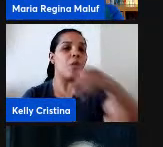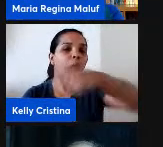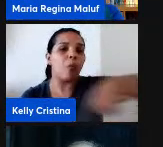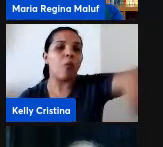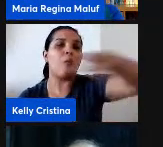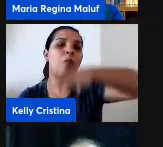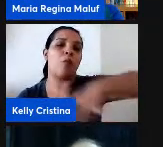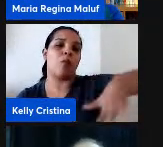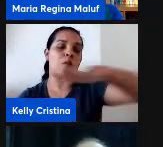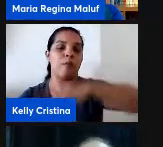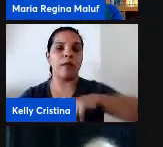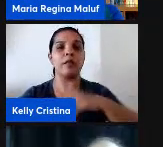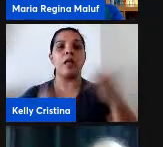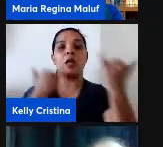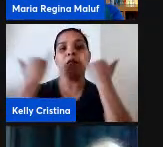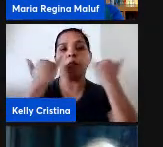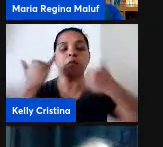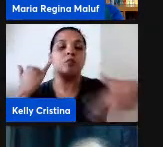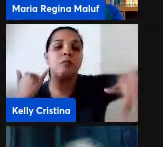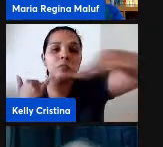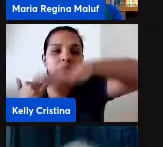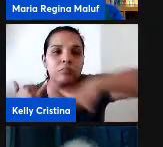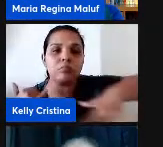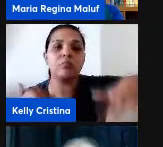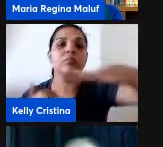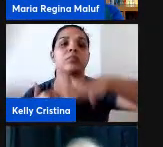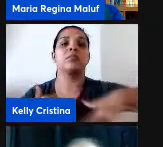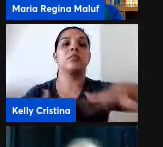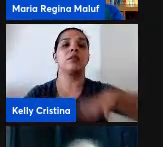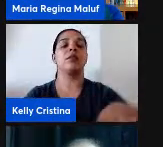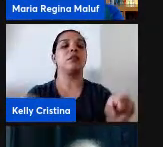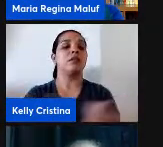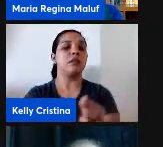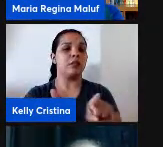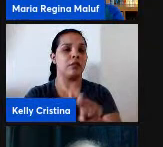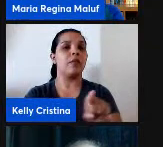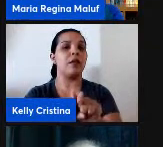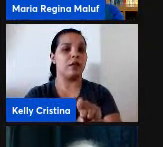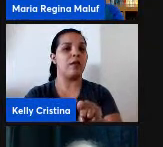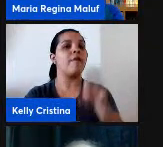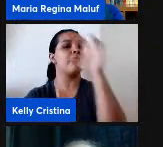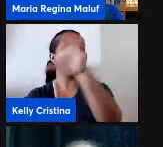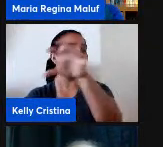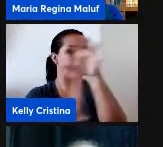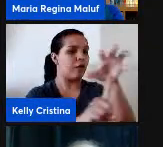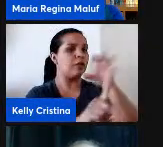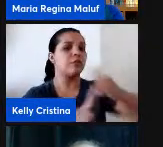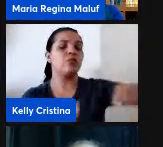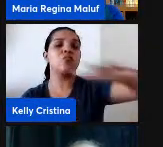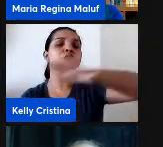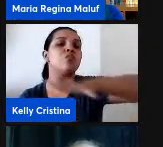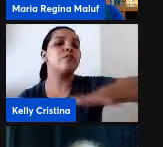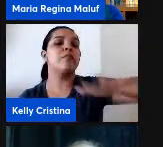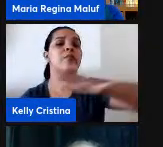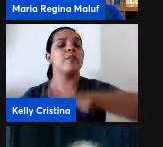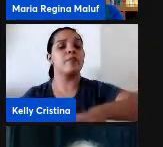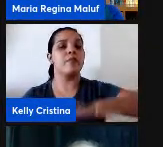obtém informações do meio, né, e ela atua sobre o meio dentro desse processo de